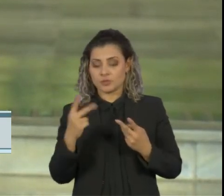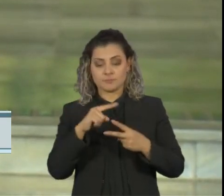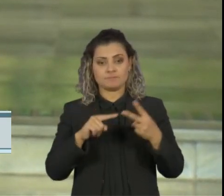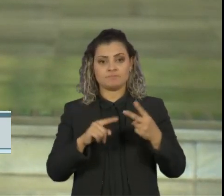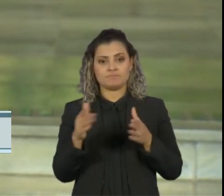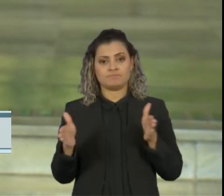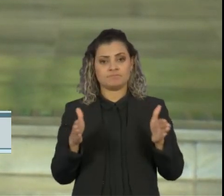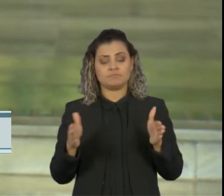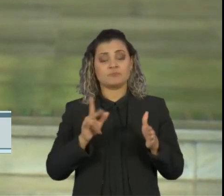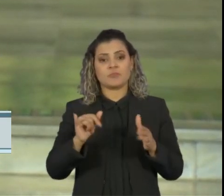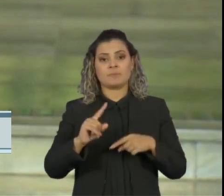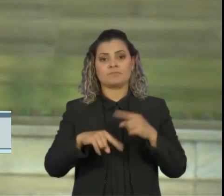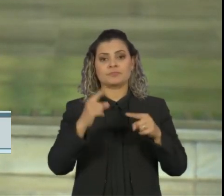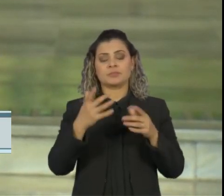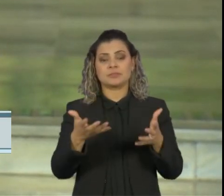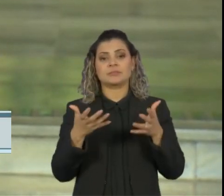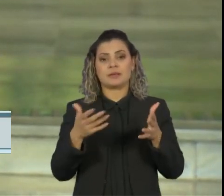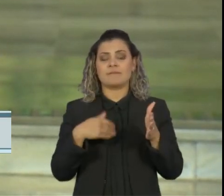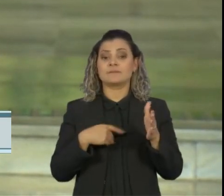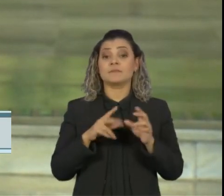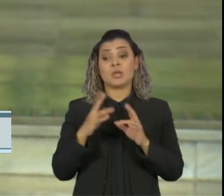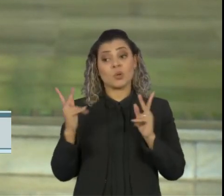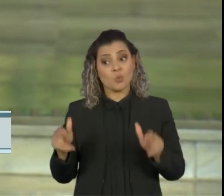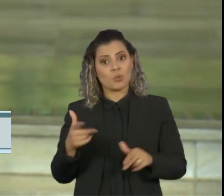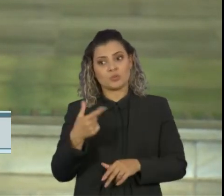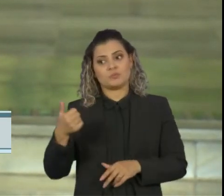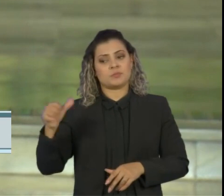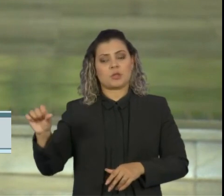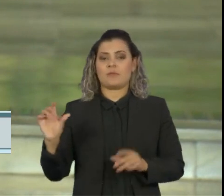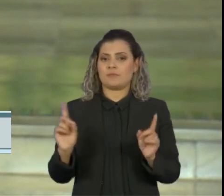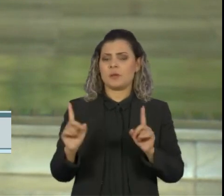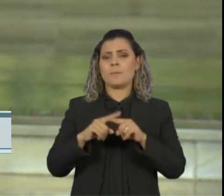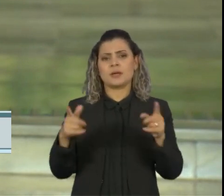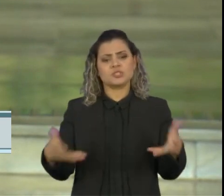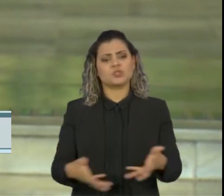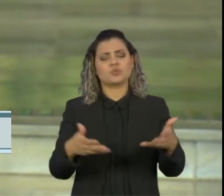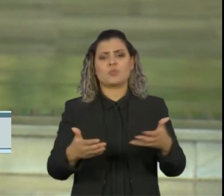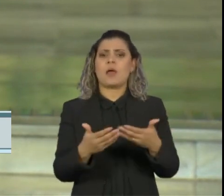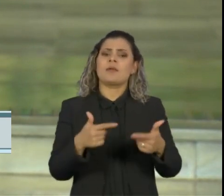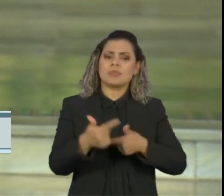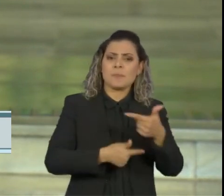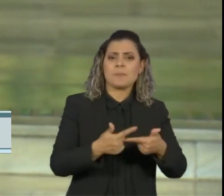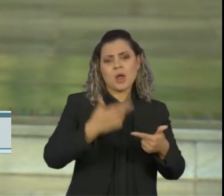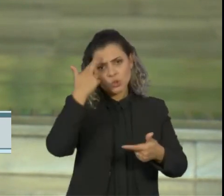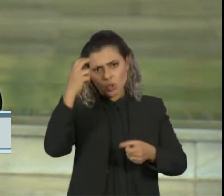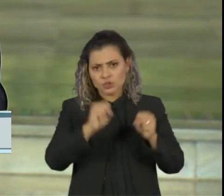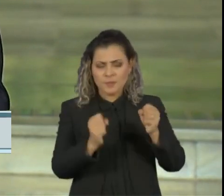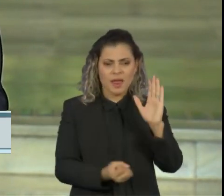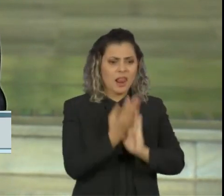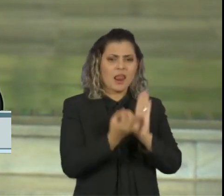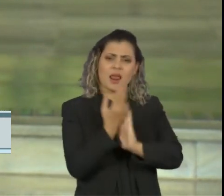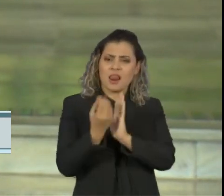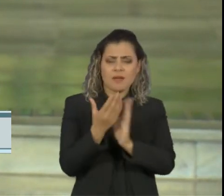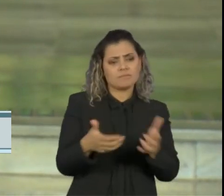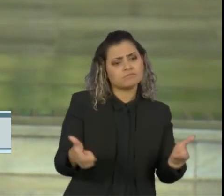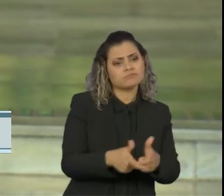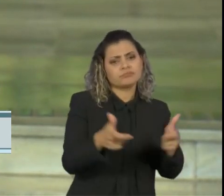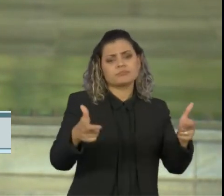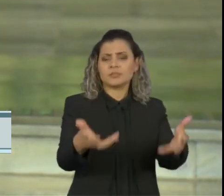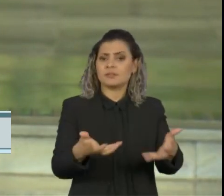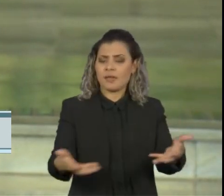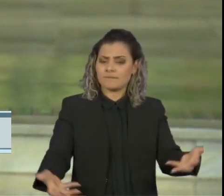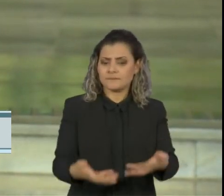do que obtivemos em 2019, mas estimular muito a atividade empreendedora, portanto vamos ter um crescimento no número de registros de